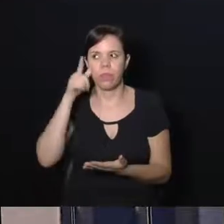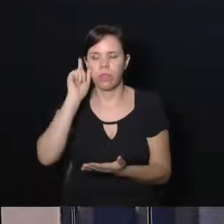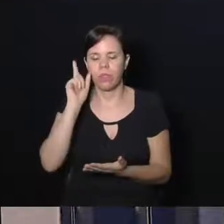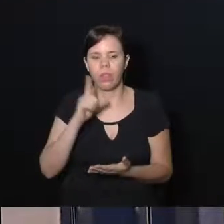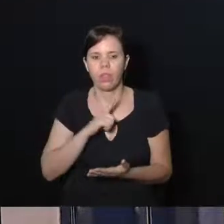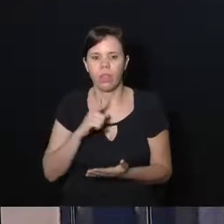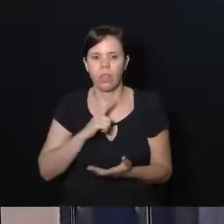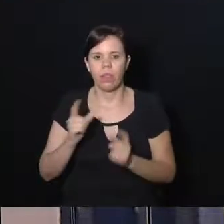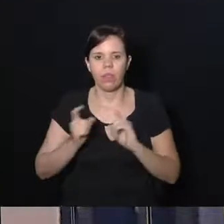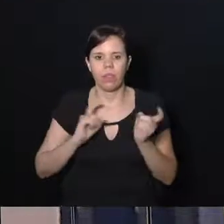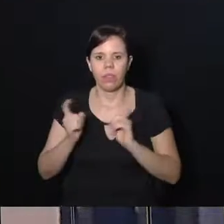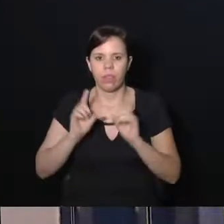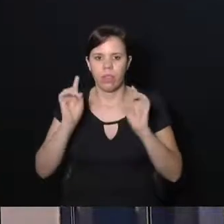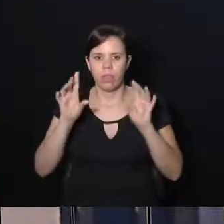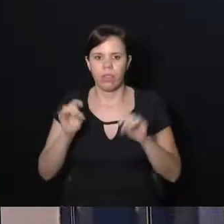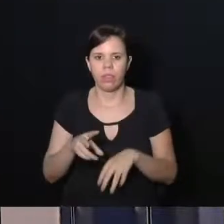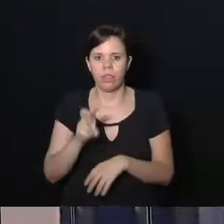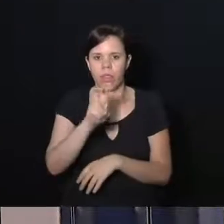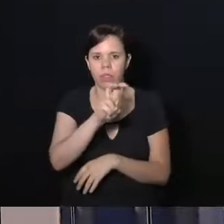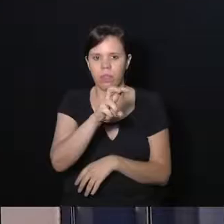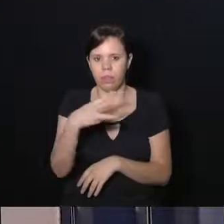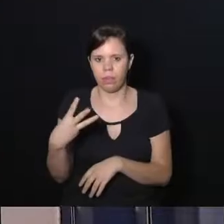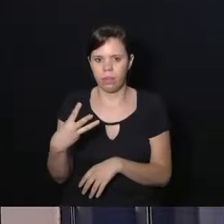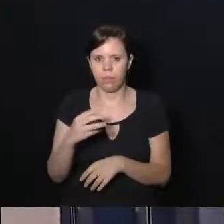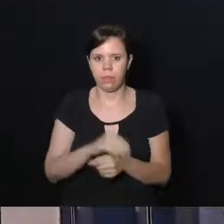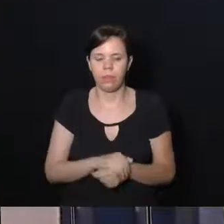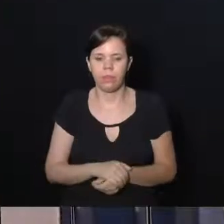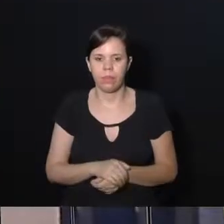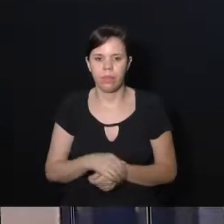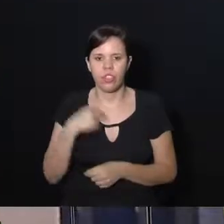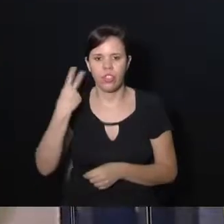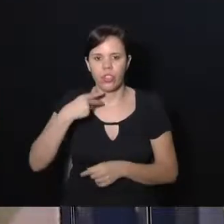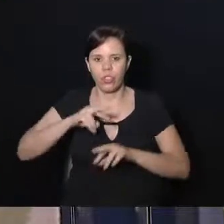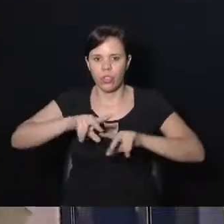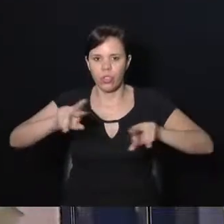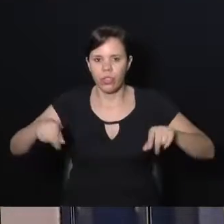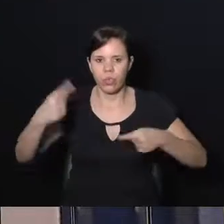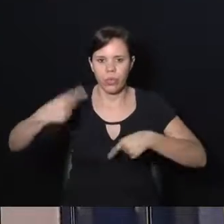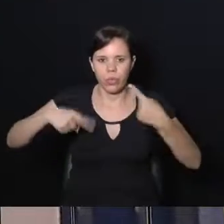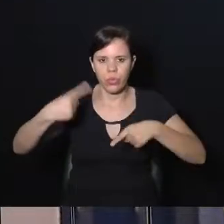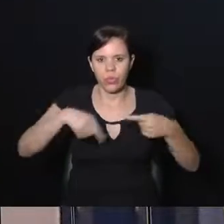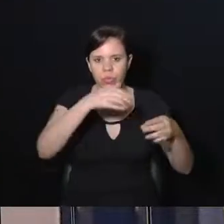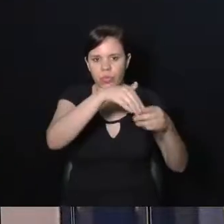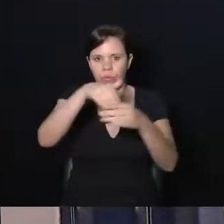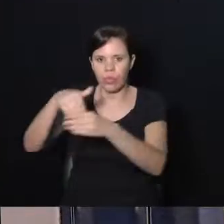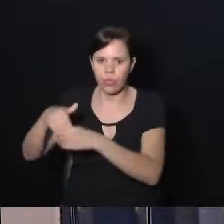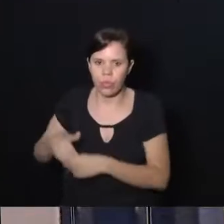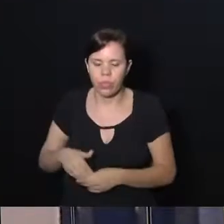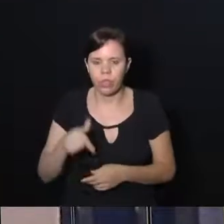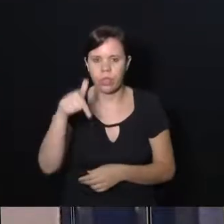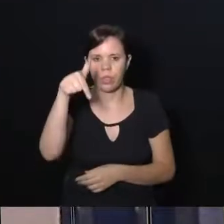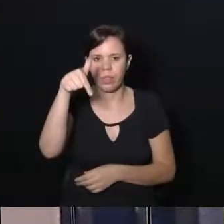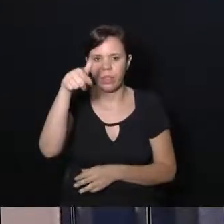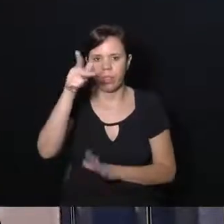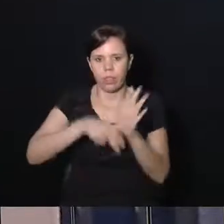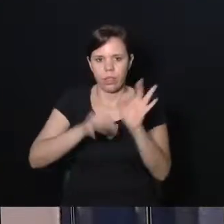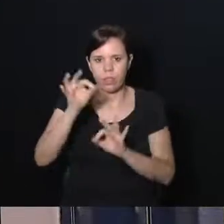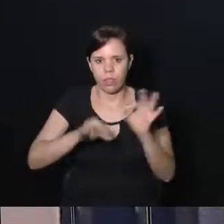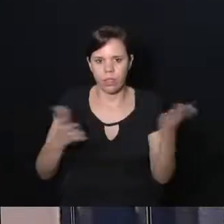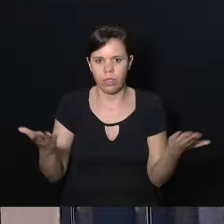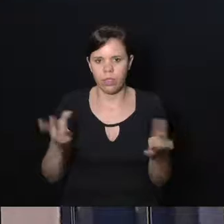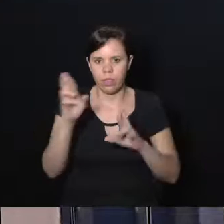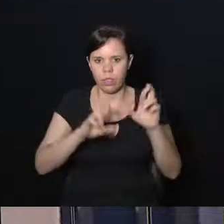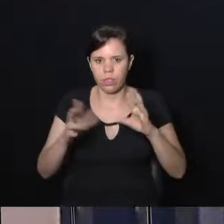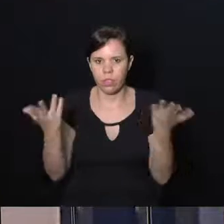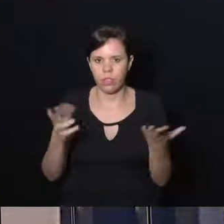dia da reunião ordinária de número 53. Os vereadores discutiram e votaram 7 projetos. Confira